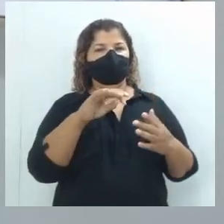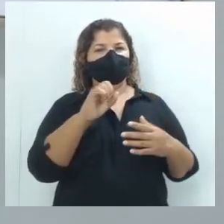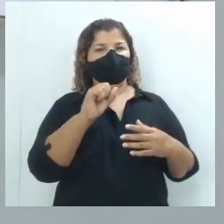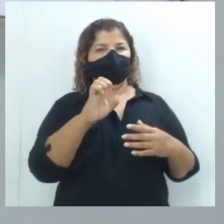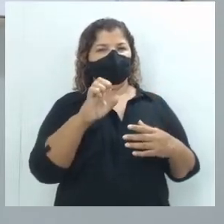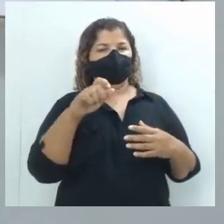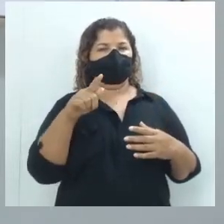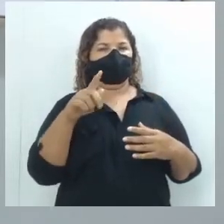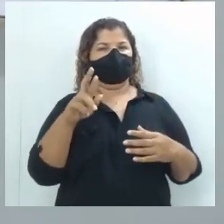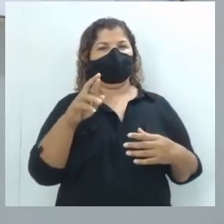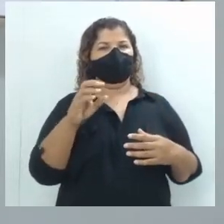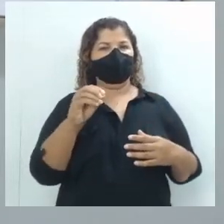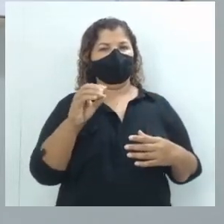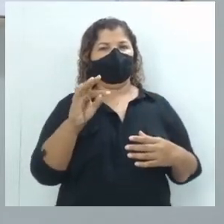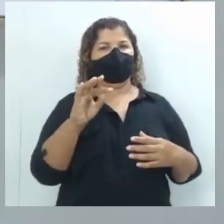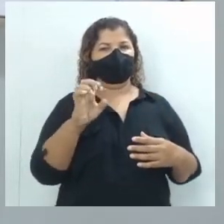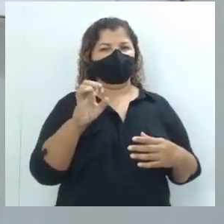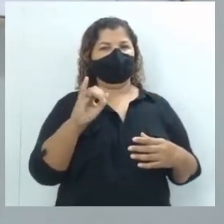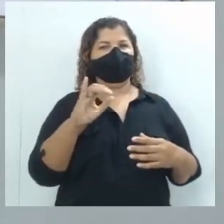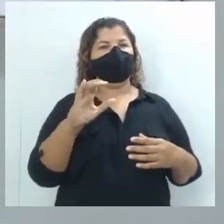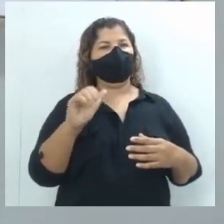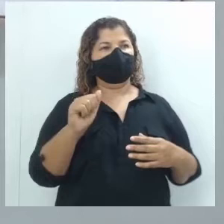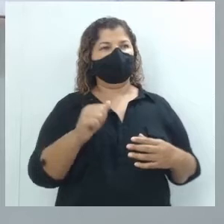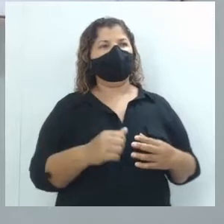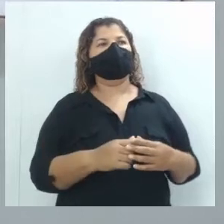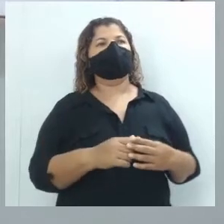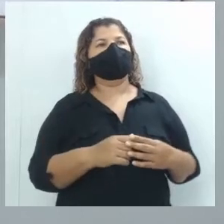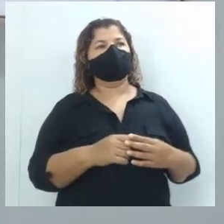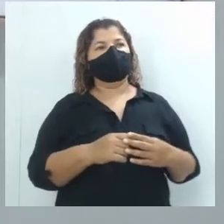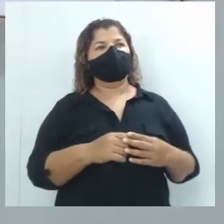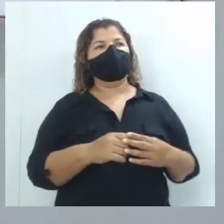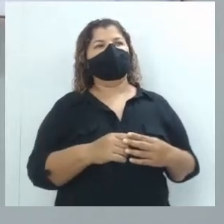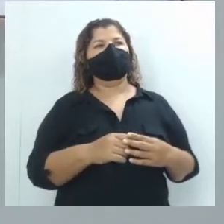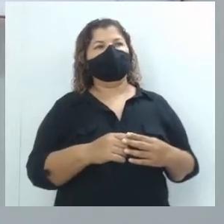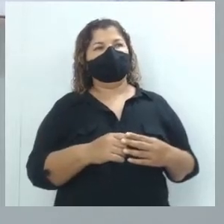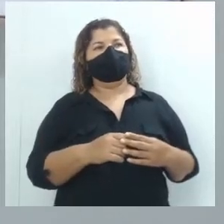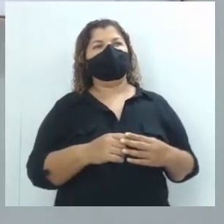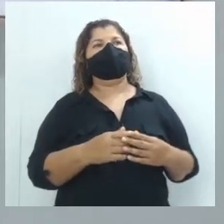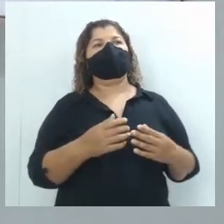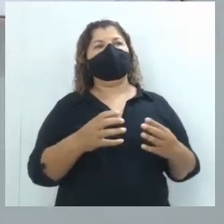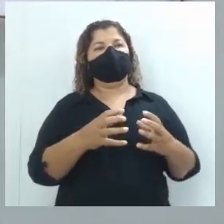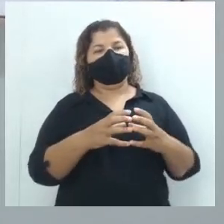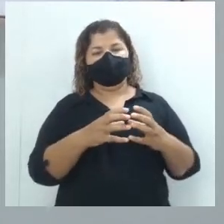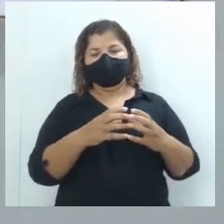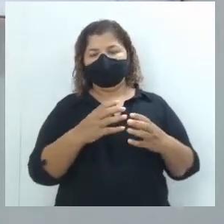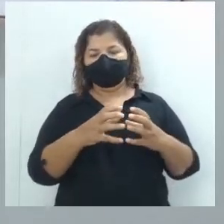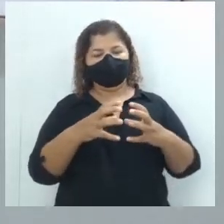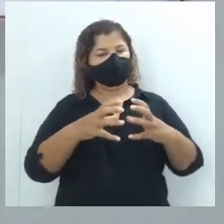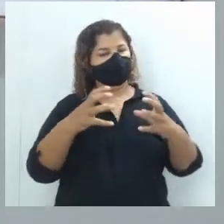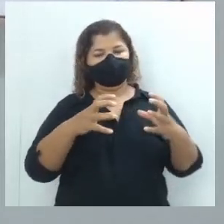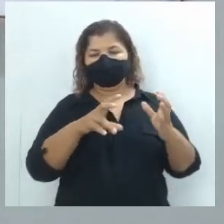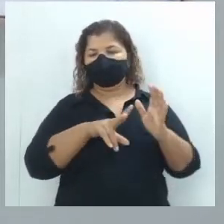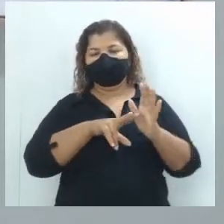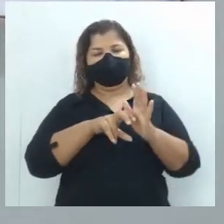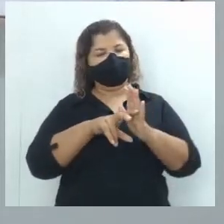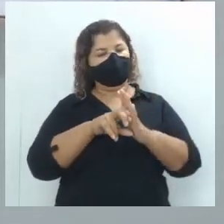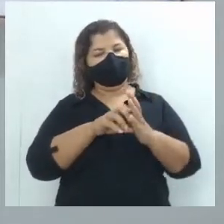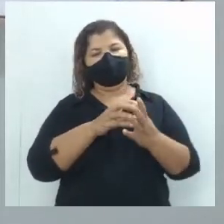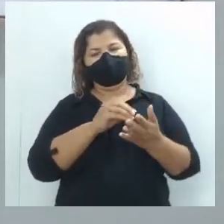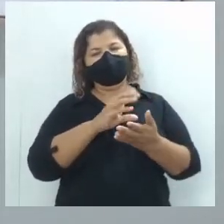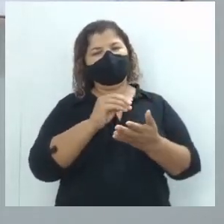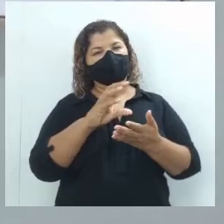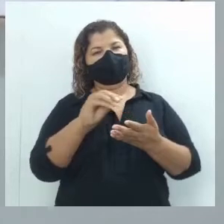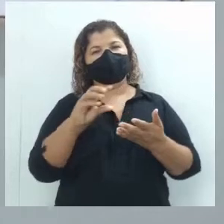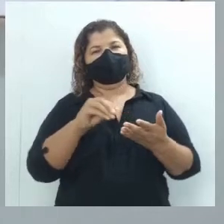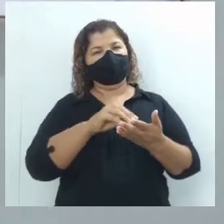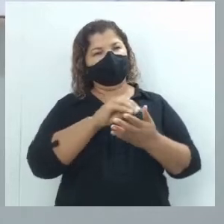a síntese proteica, presta atenção, ele vai produzir um monte de proteínas virais.